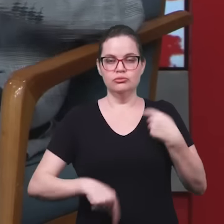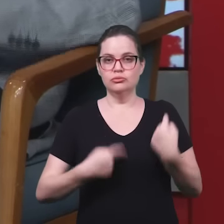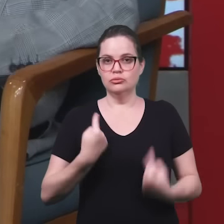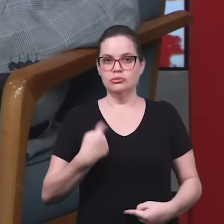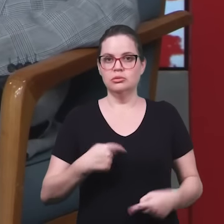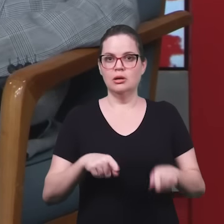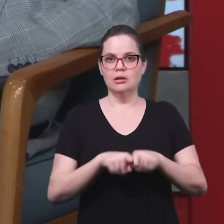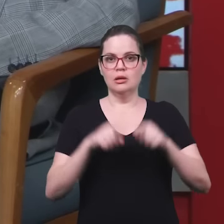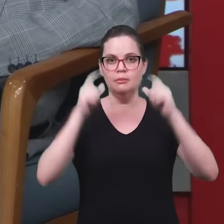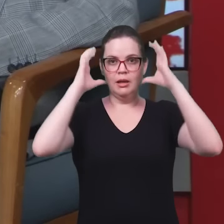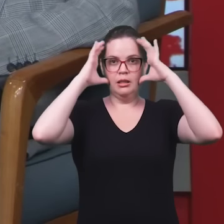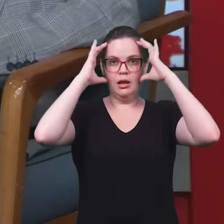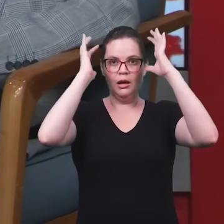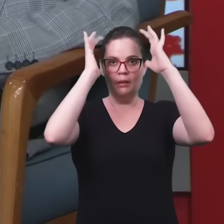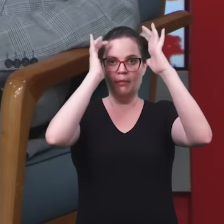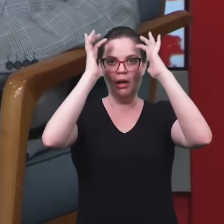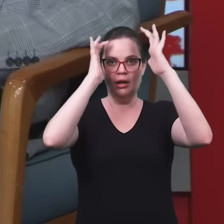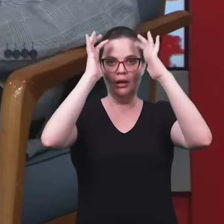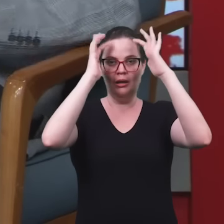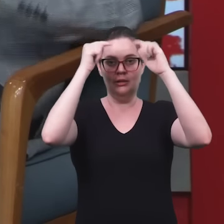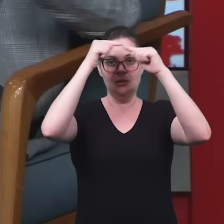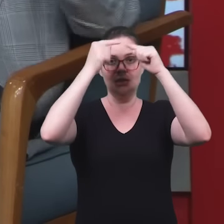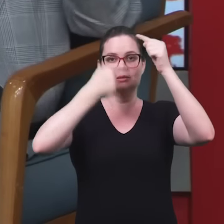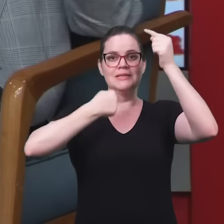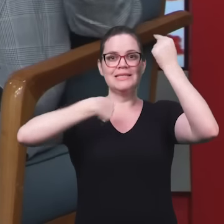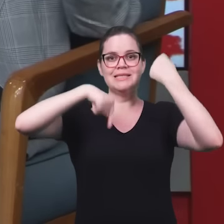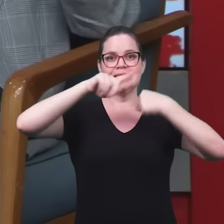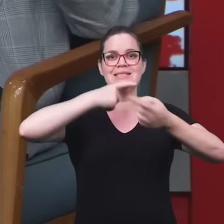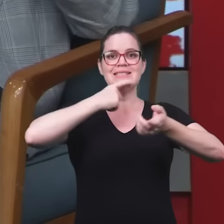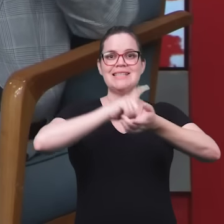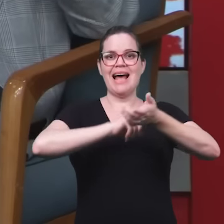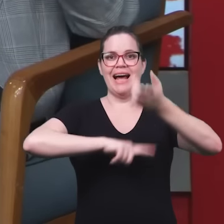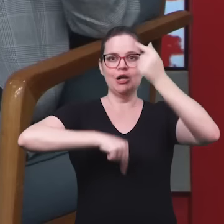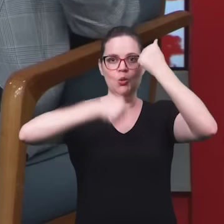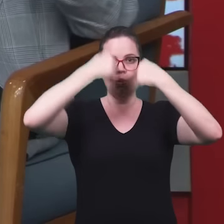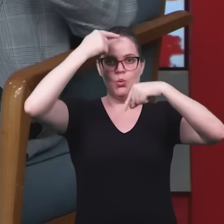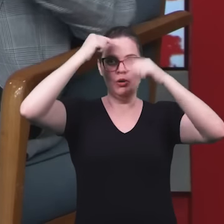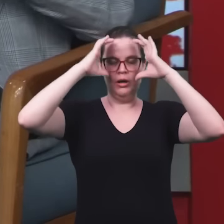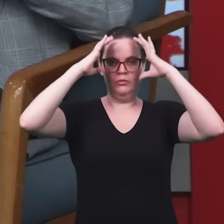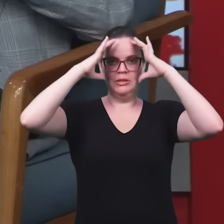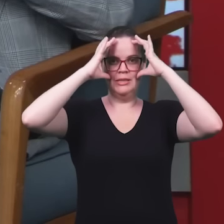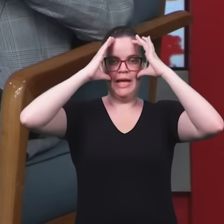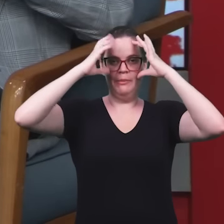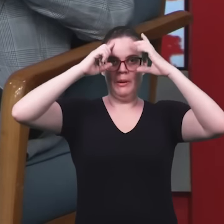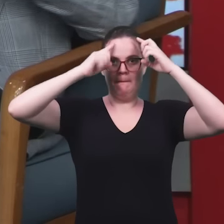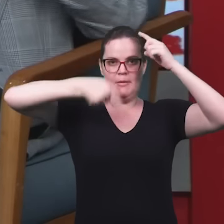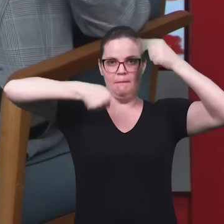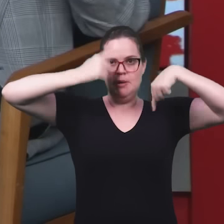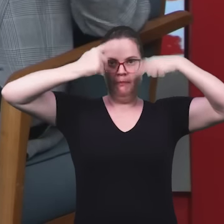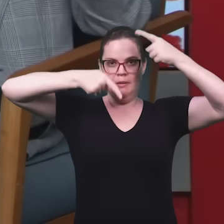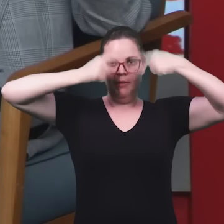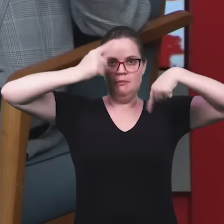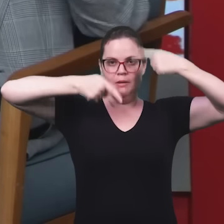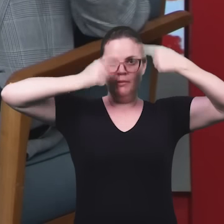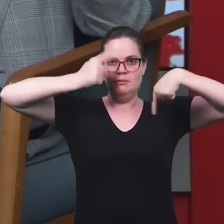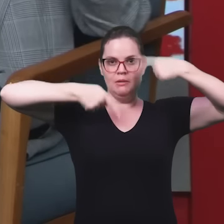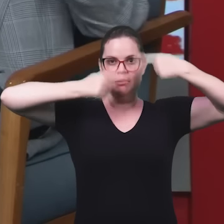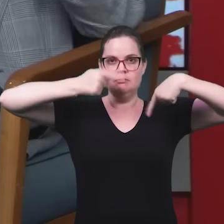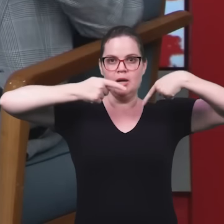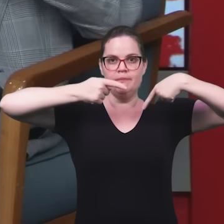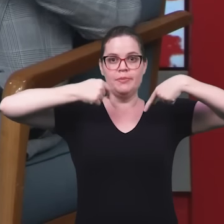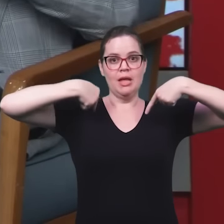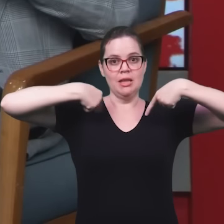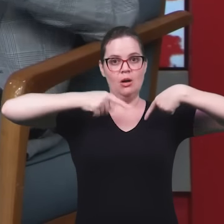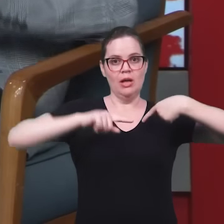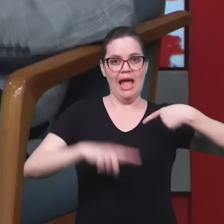principalmente da cabeça. Né? Você tem o cérebro comanda tudo isso. Há os reflexos de que alguma